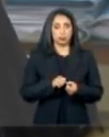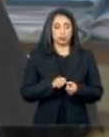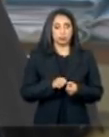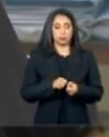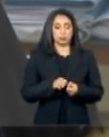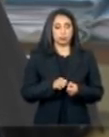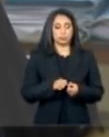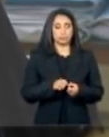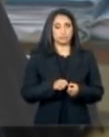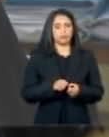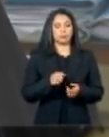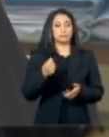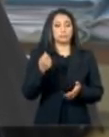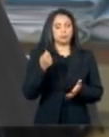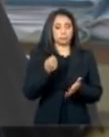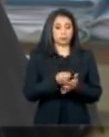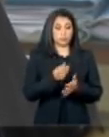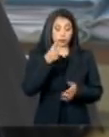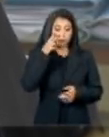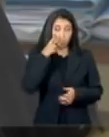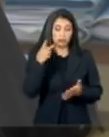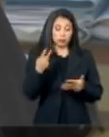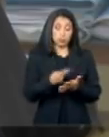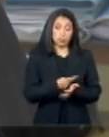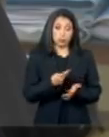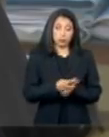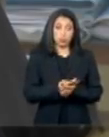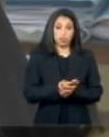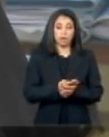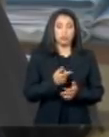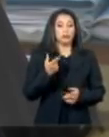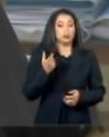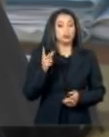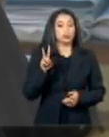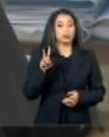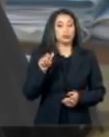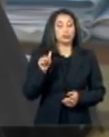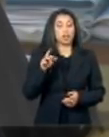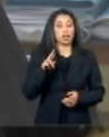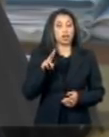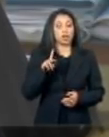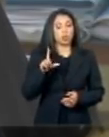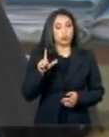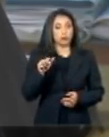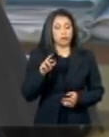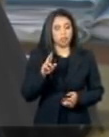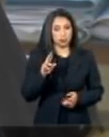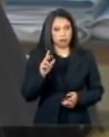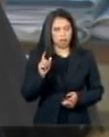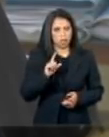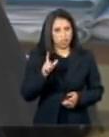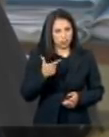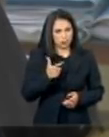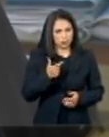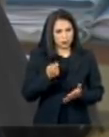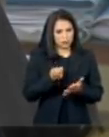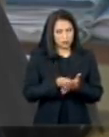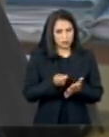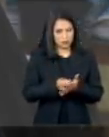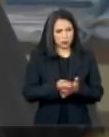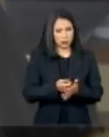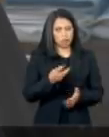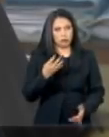detectou irregularidade nova no valor de ferir de acordo com a constituição ea lei 8 443